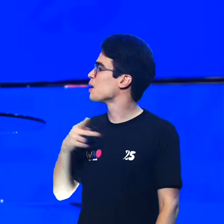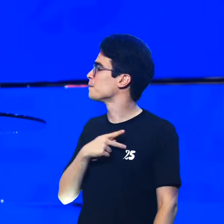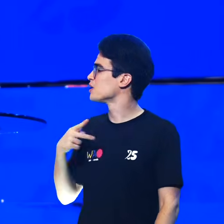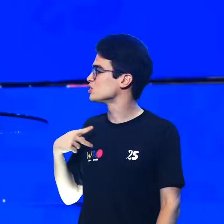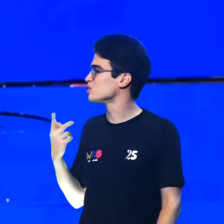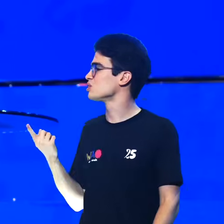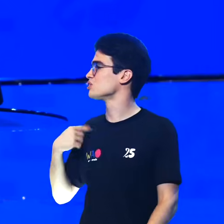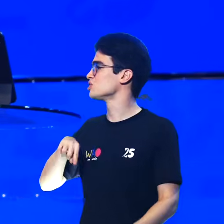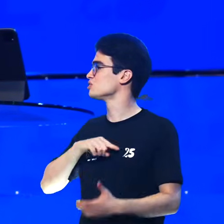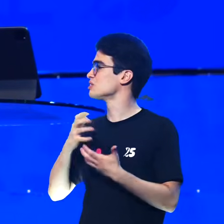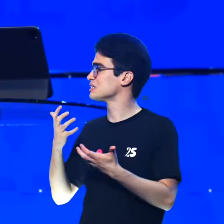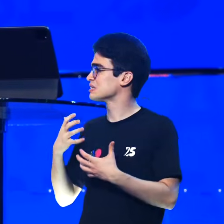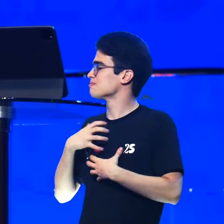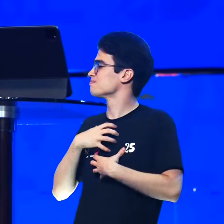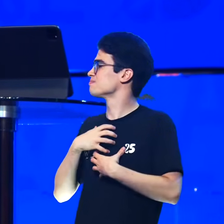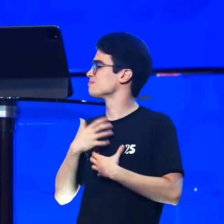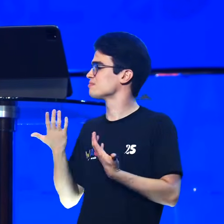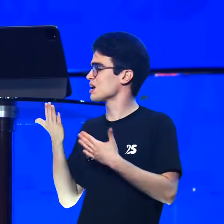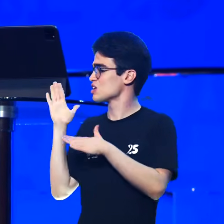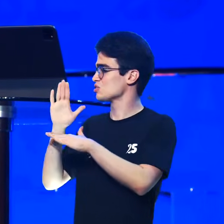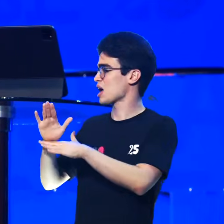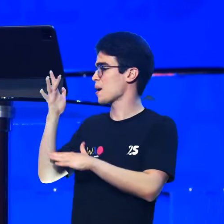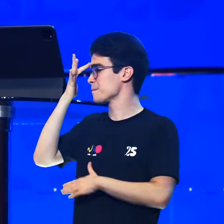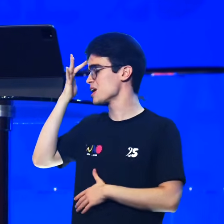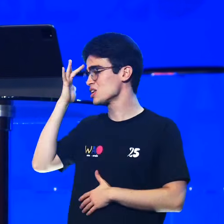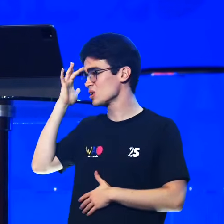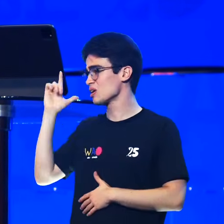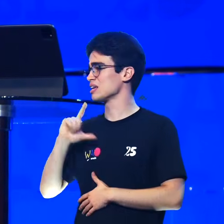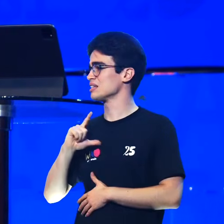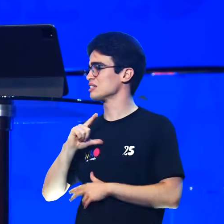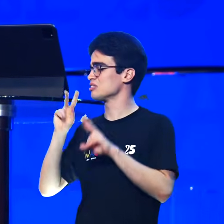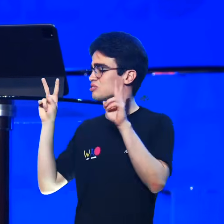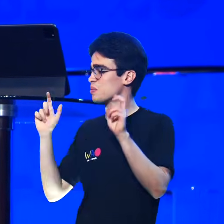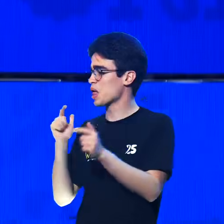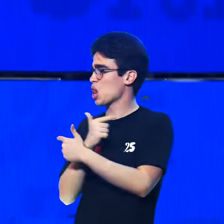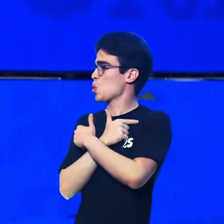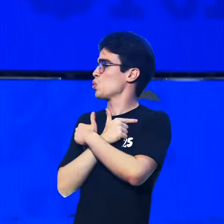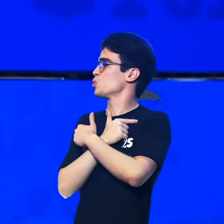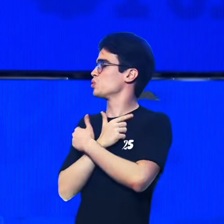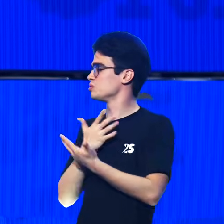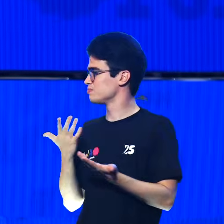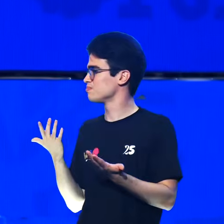estamos sentindo de começar um movimento para pessoas que sofrem de